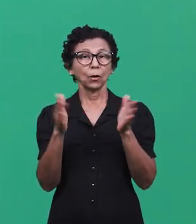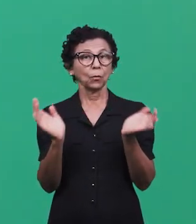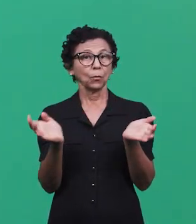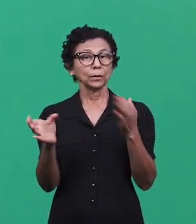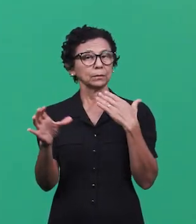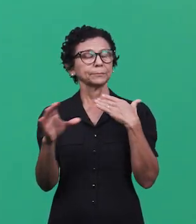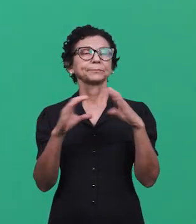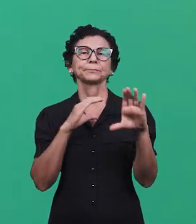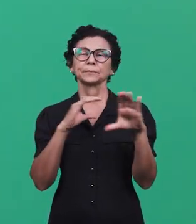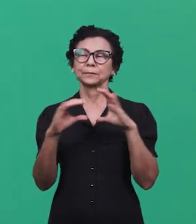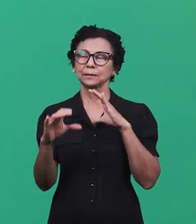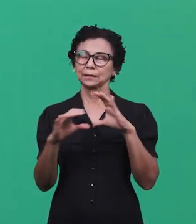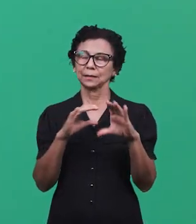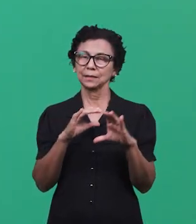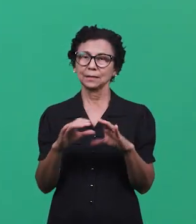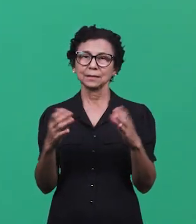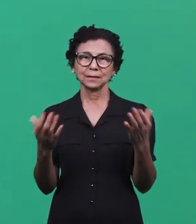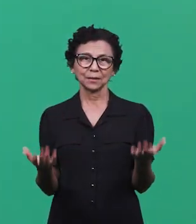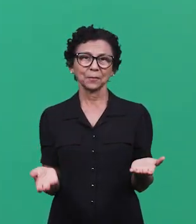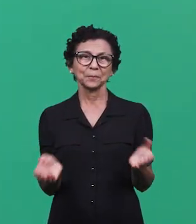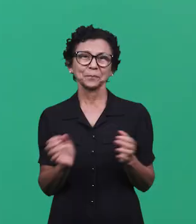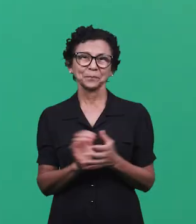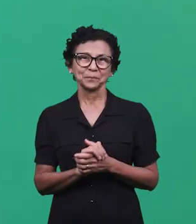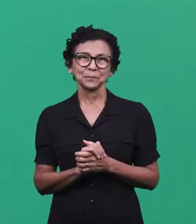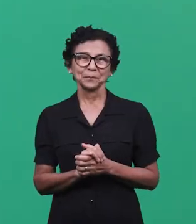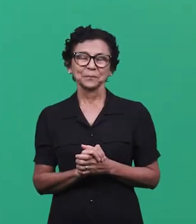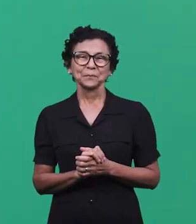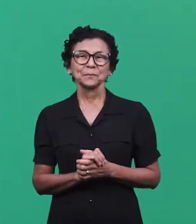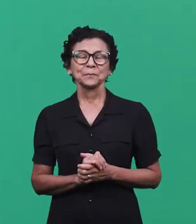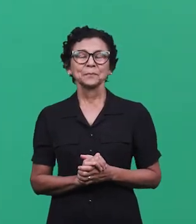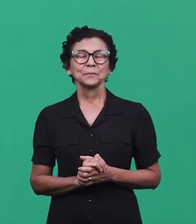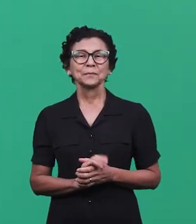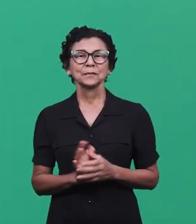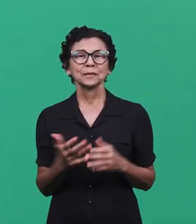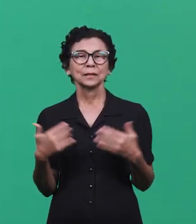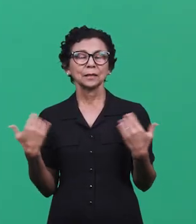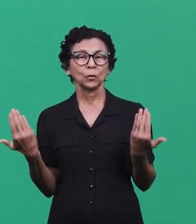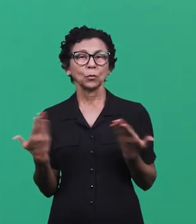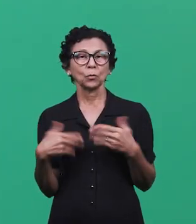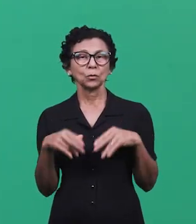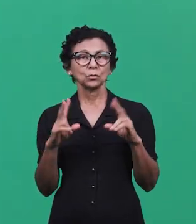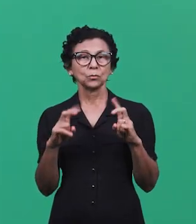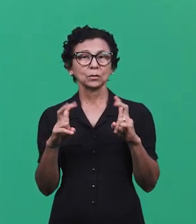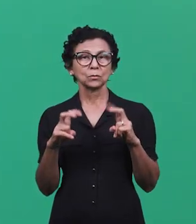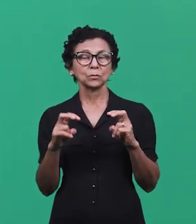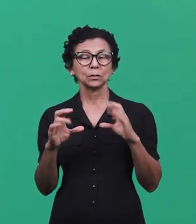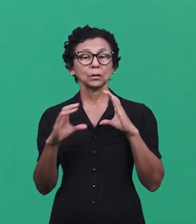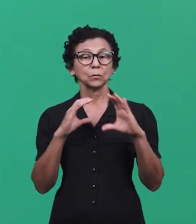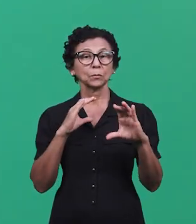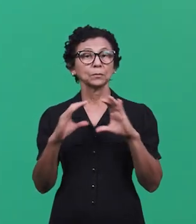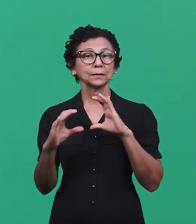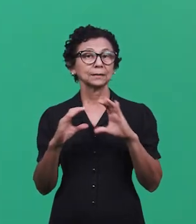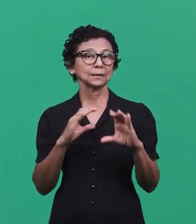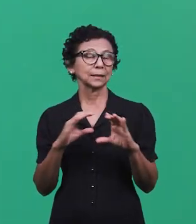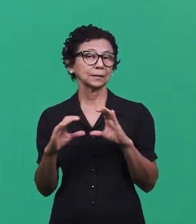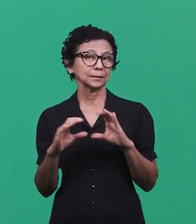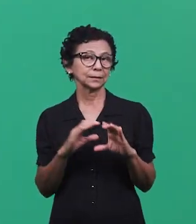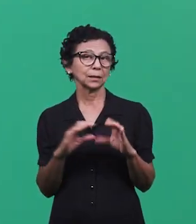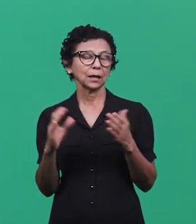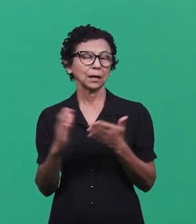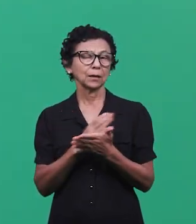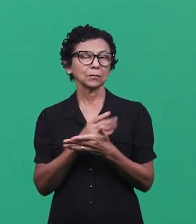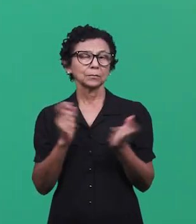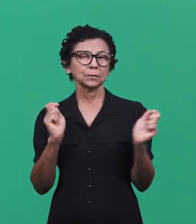concentração e comunicação, em especial a comunicação que nós vamos falar nessa aula, trazendo aqui